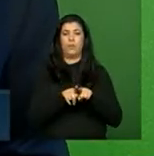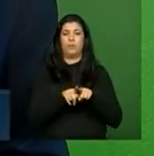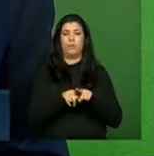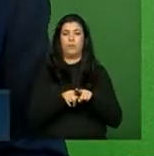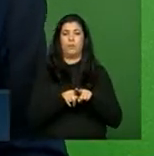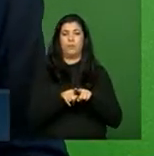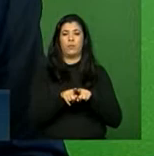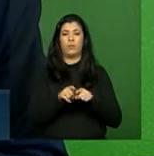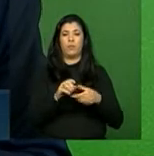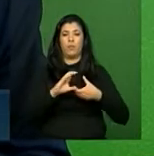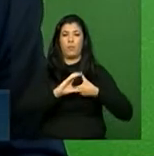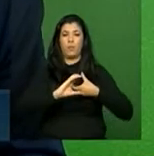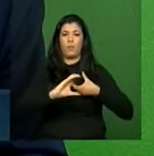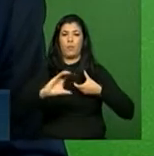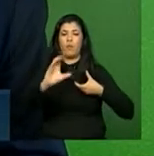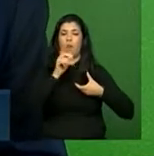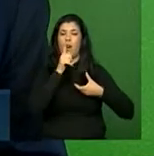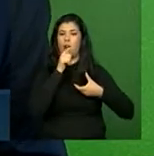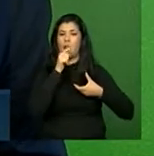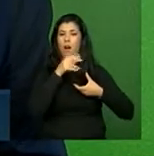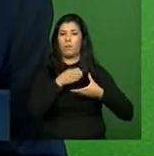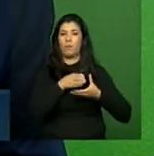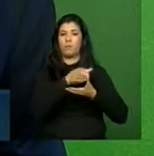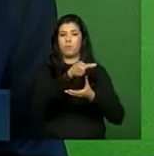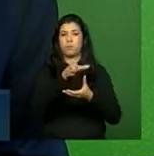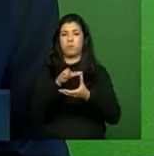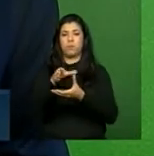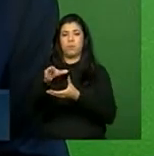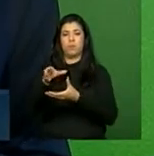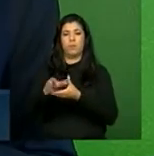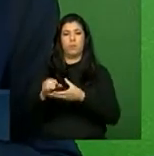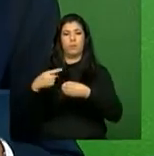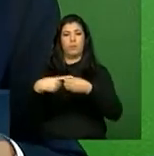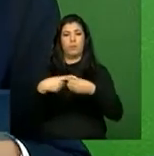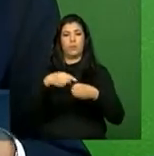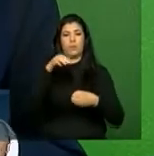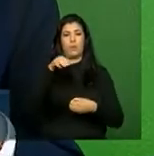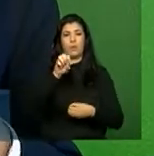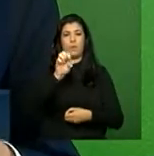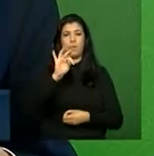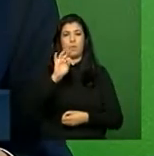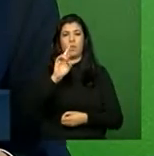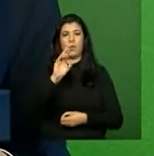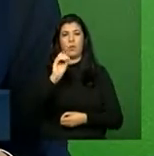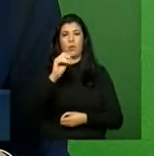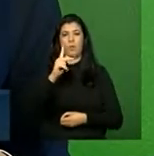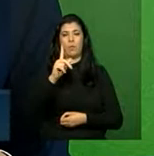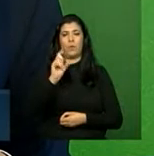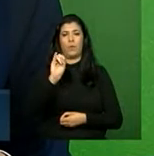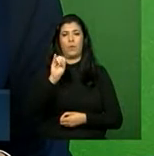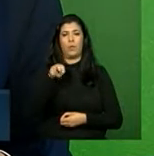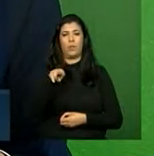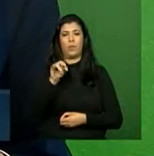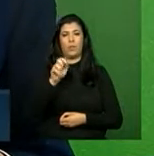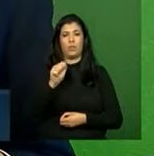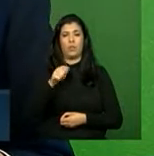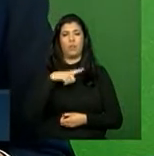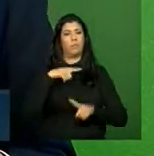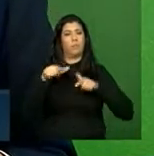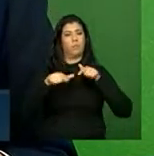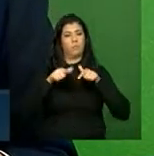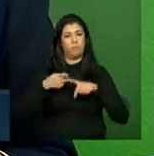abastecimento de água para a região metropolitana cujos trabalhos estão indo muito bem